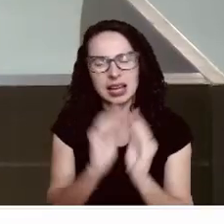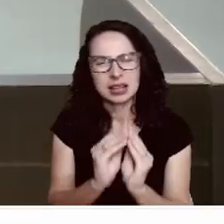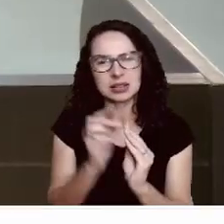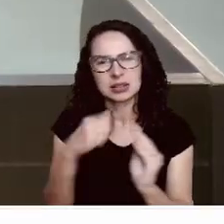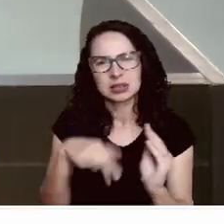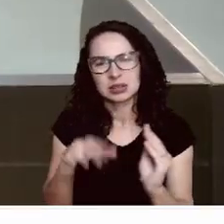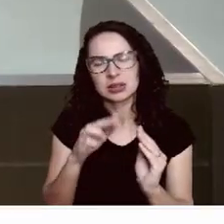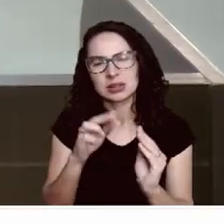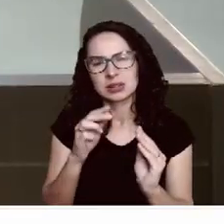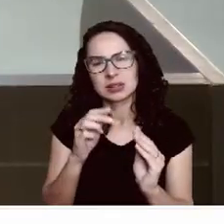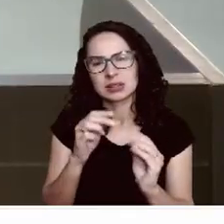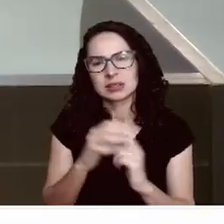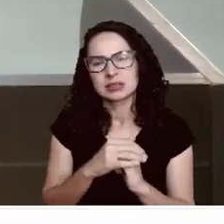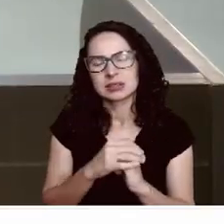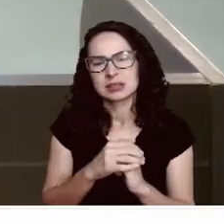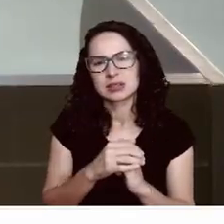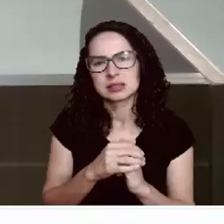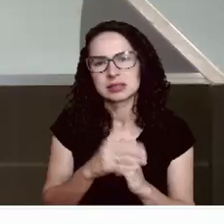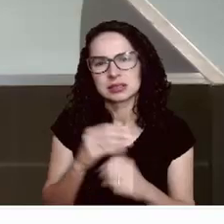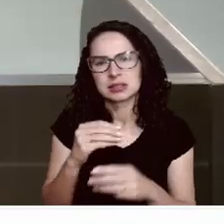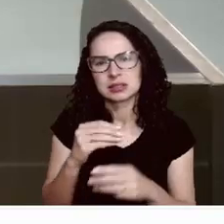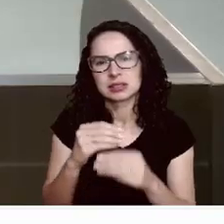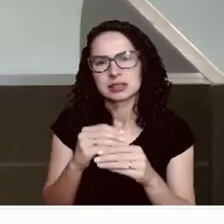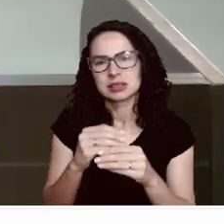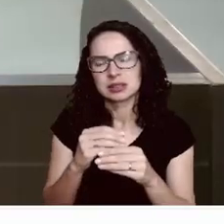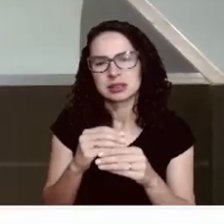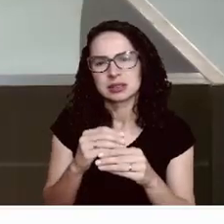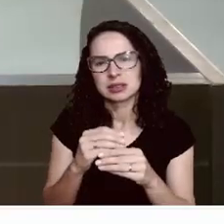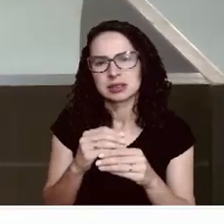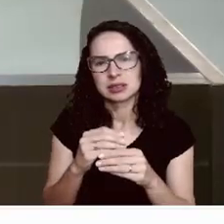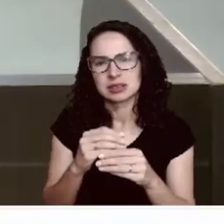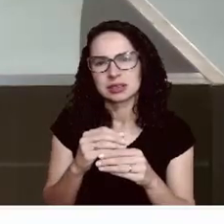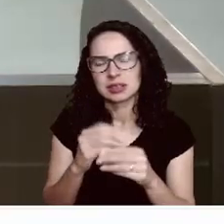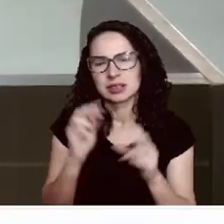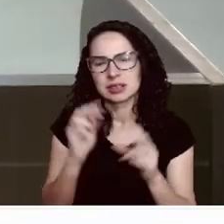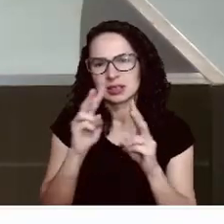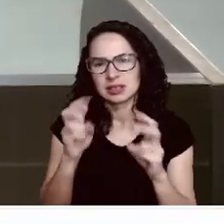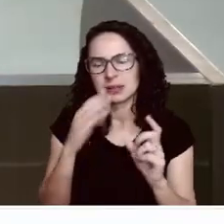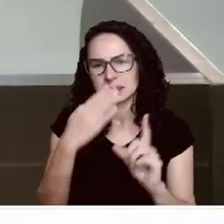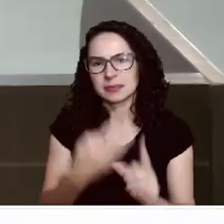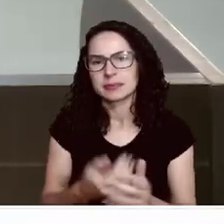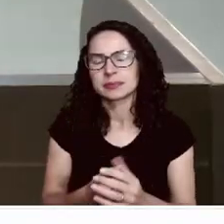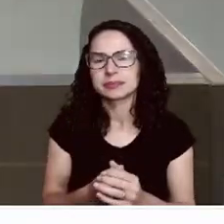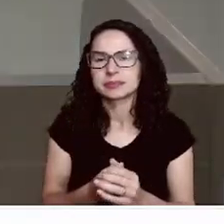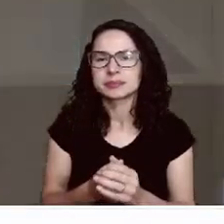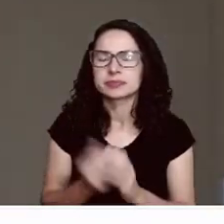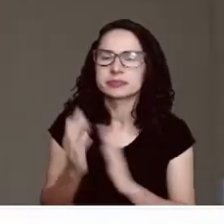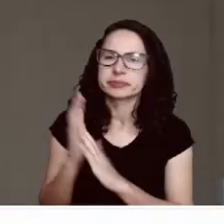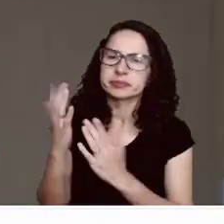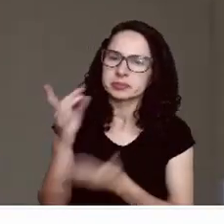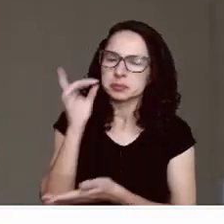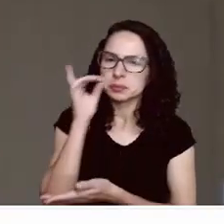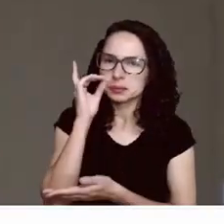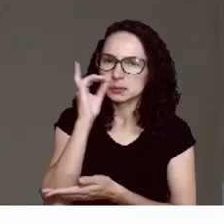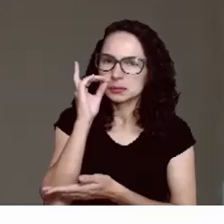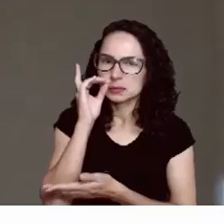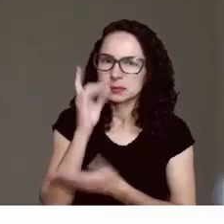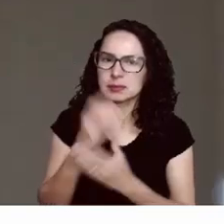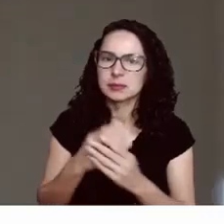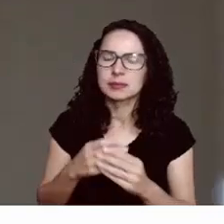acrescentar mais nessa moção. Parabenizar, Donizete, porque o